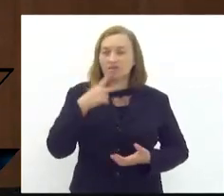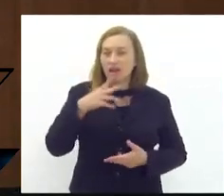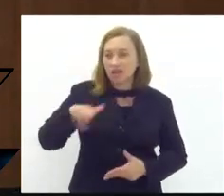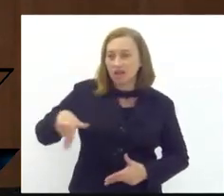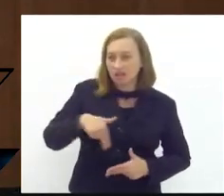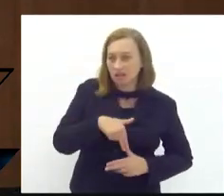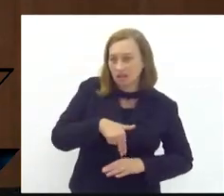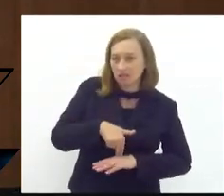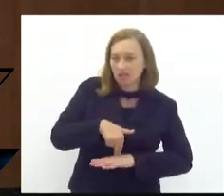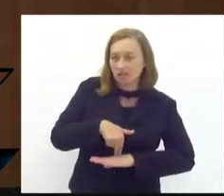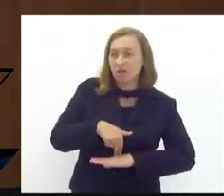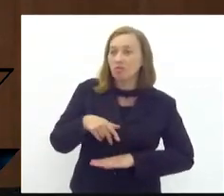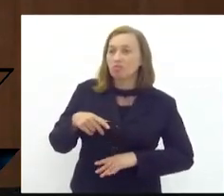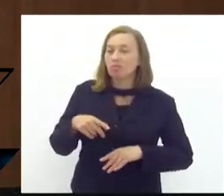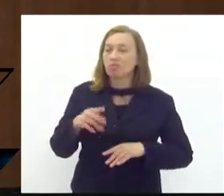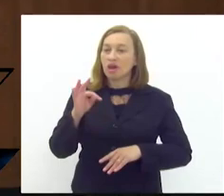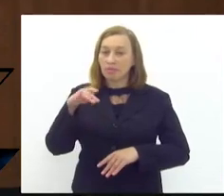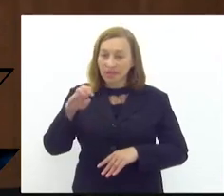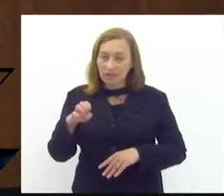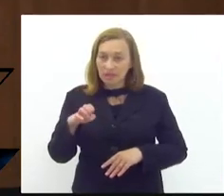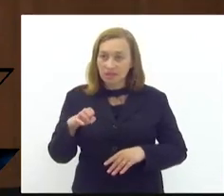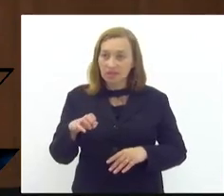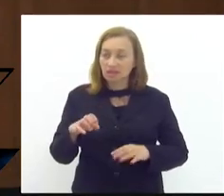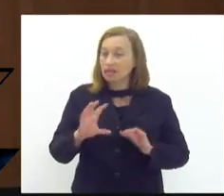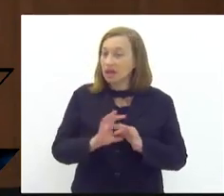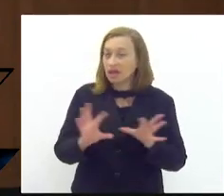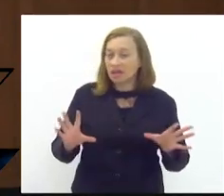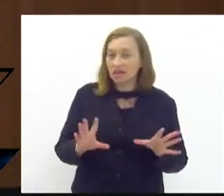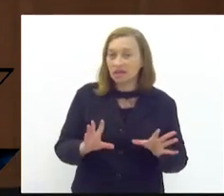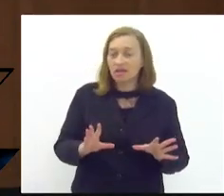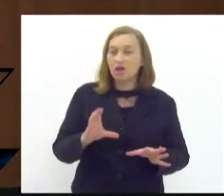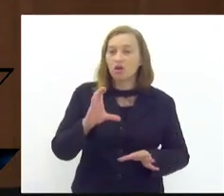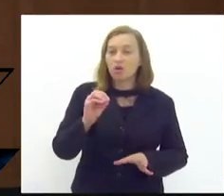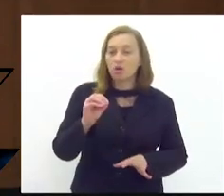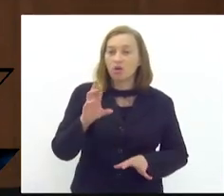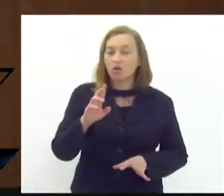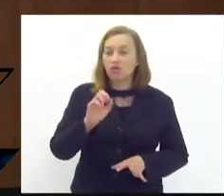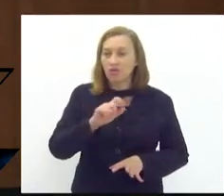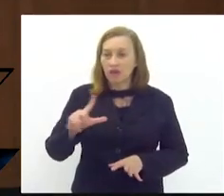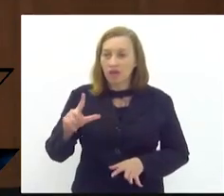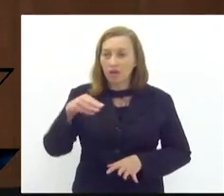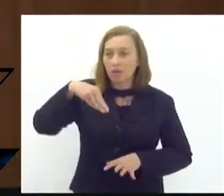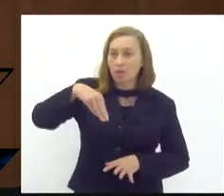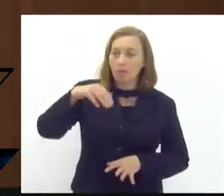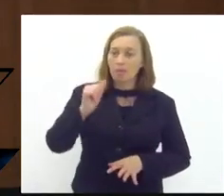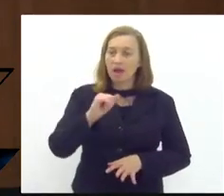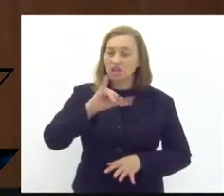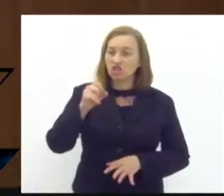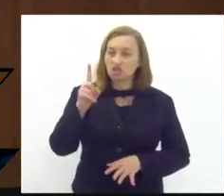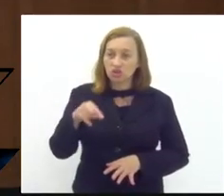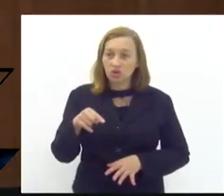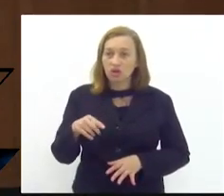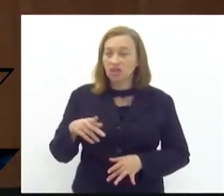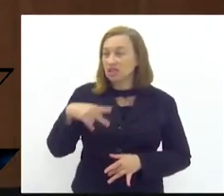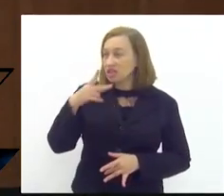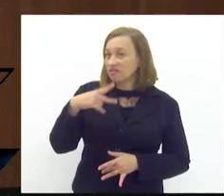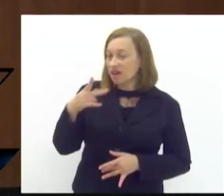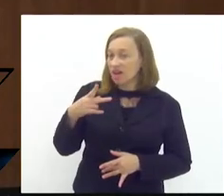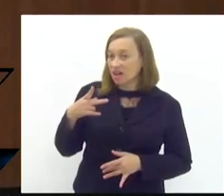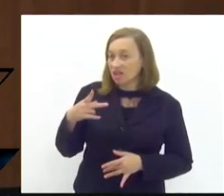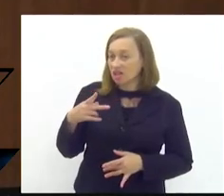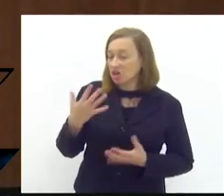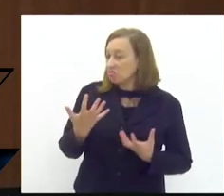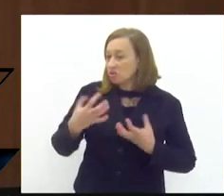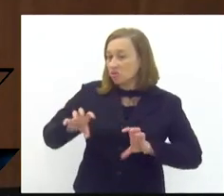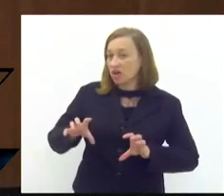Tribuna que o meu gabinete está aberto para o major para o coronel que tão me arrebentando aí nas redes sociais dizendo que eu não quero trazer